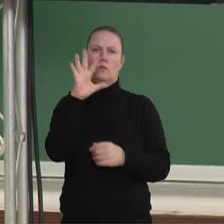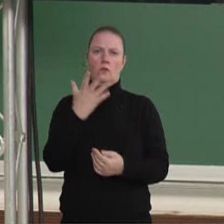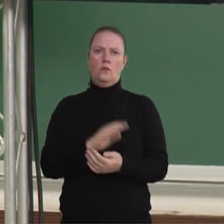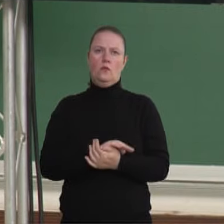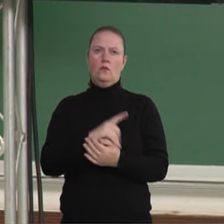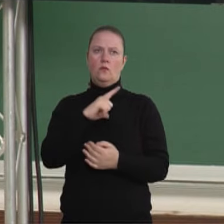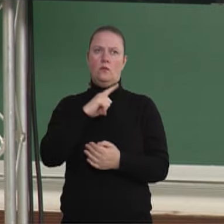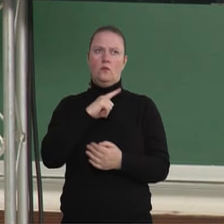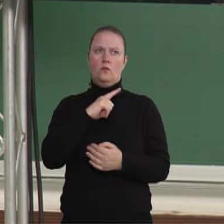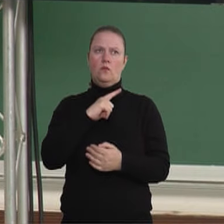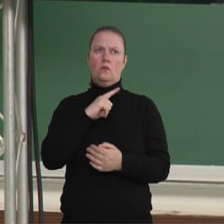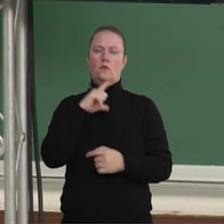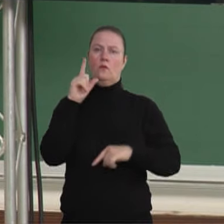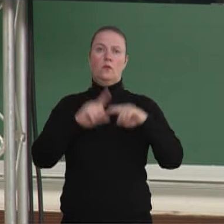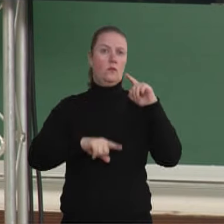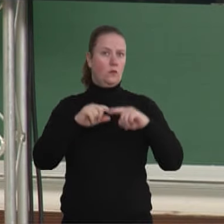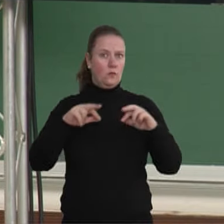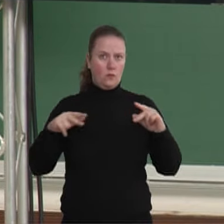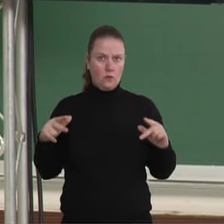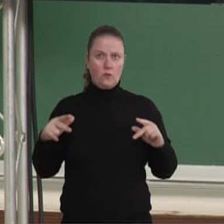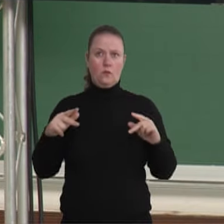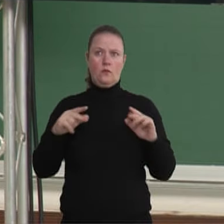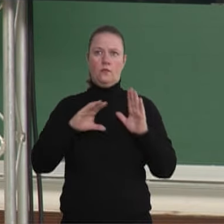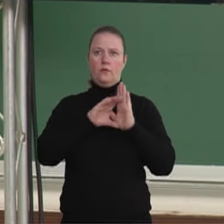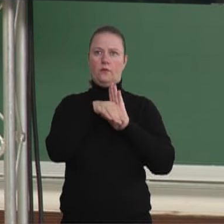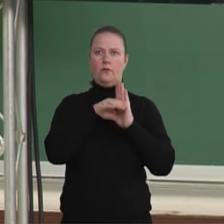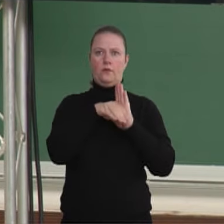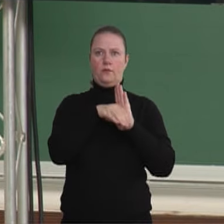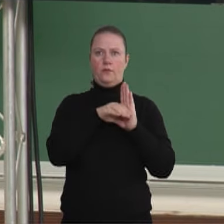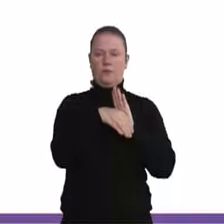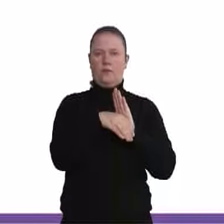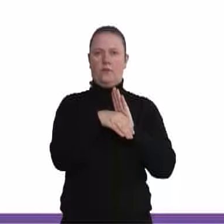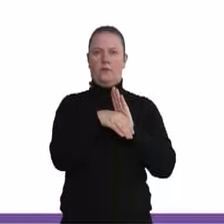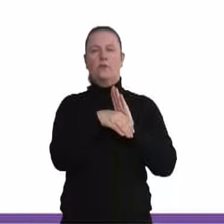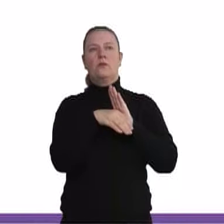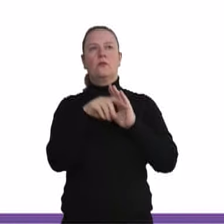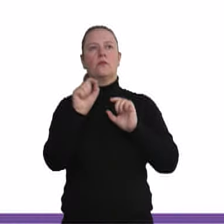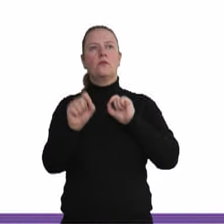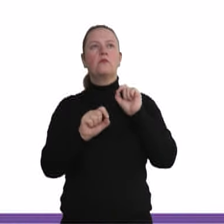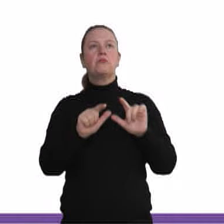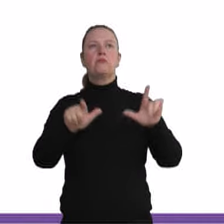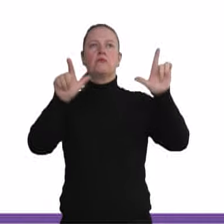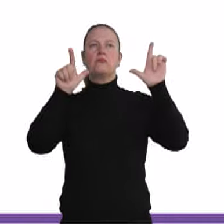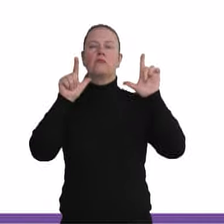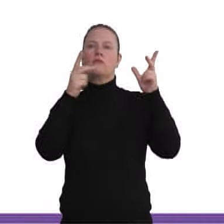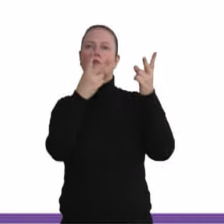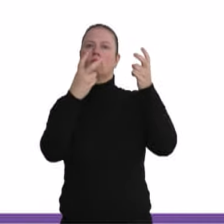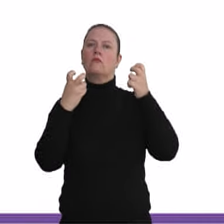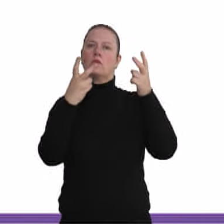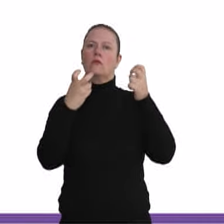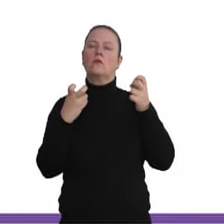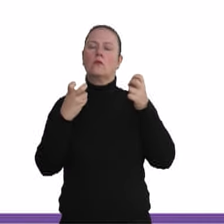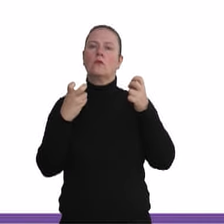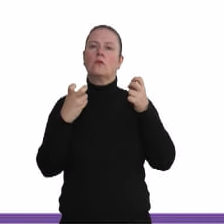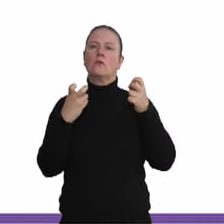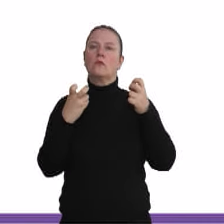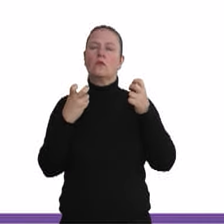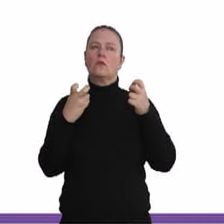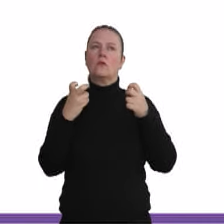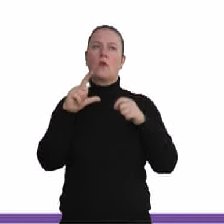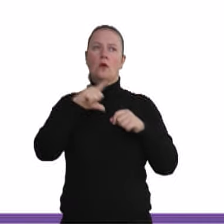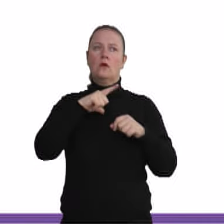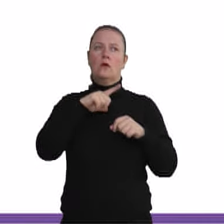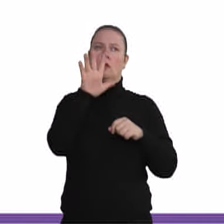algumas estruturações aqui. Ó. O conceito que eu quis trazer para vocês, me acompanhem na tela, então percebe-se que você vai ter aqui na figura que está à esquerda